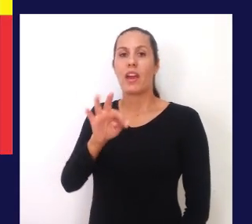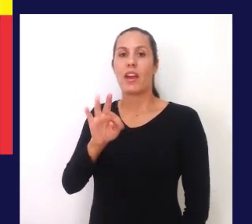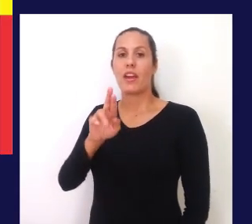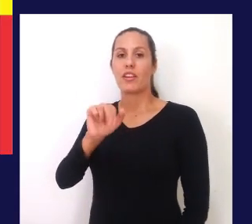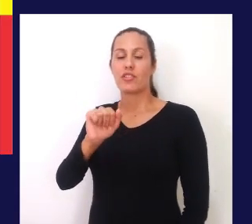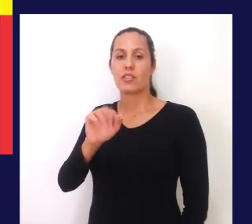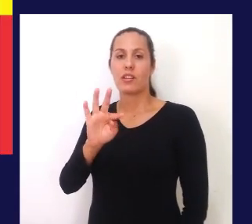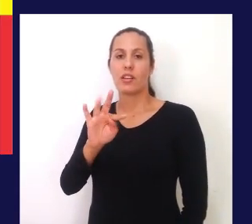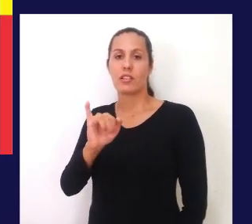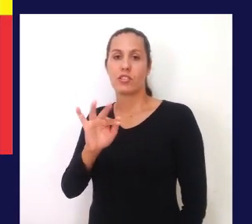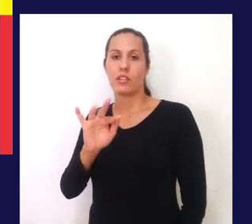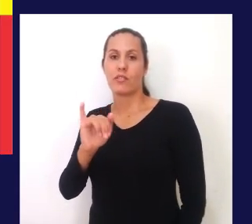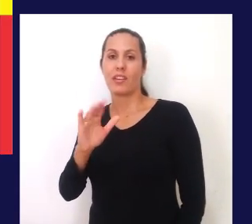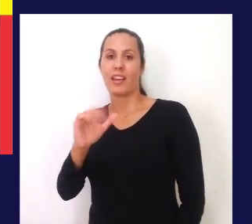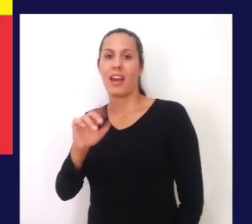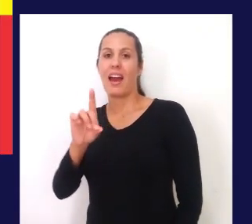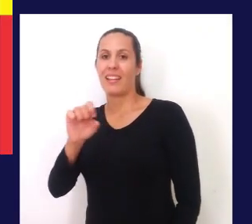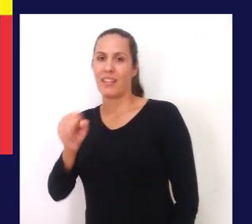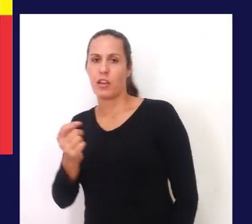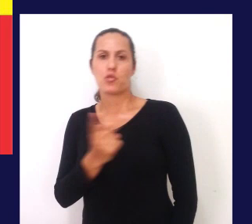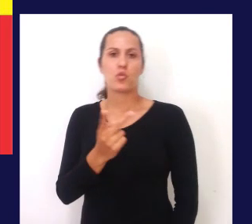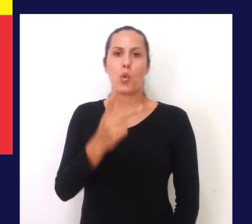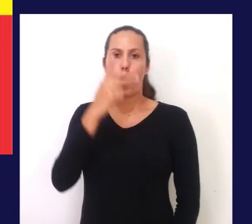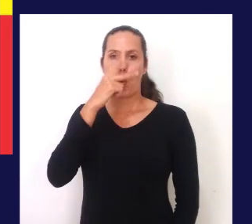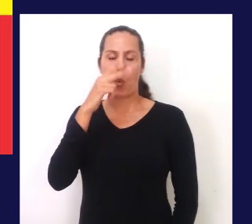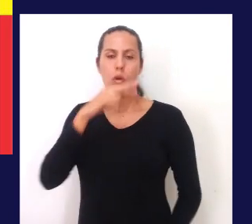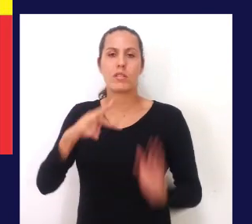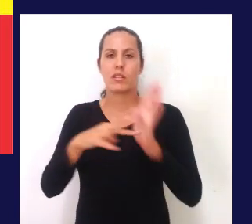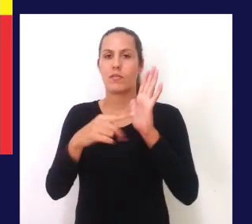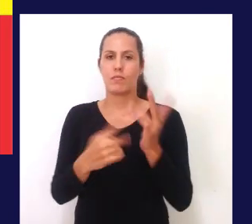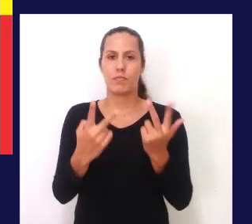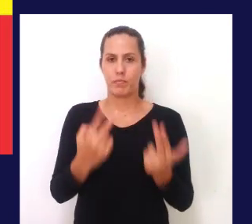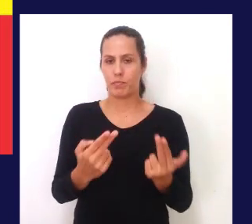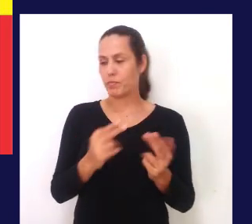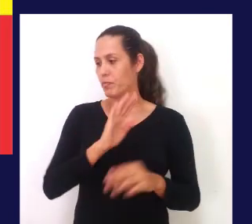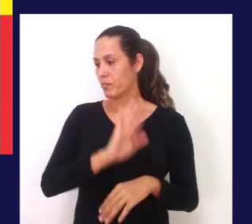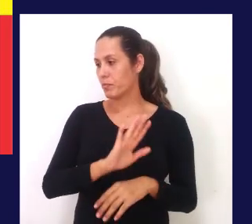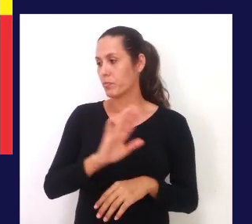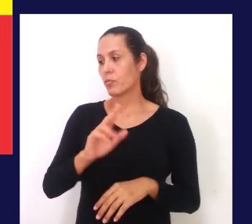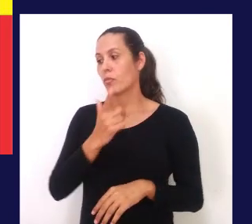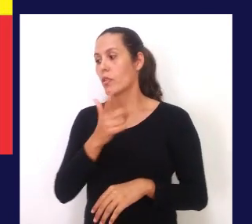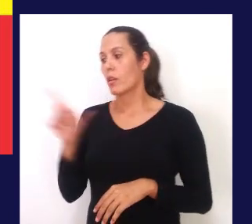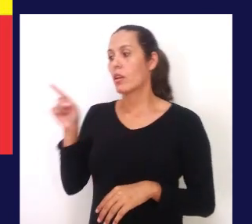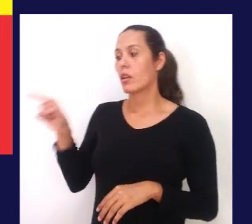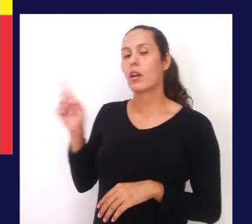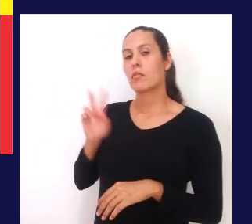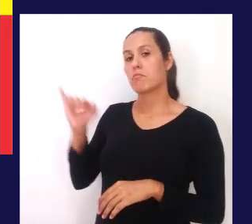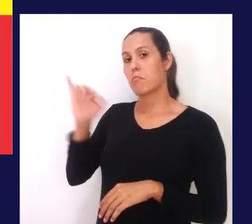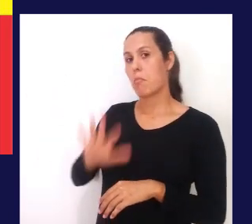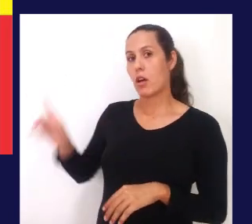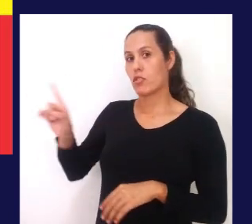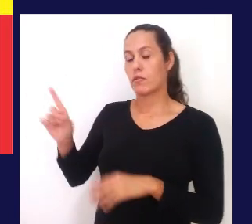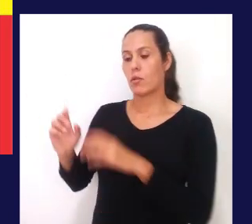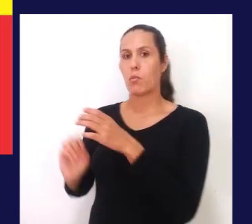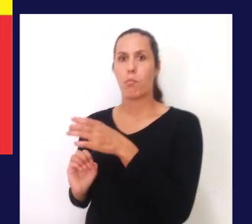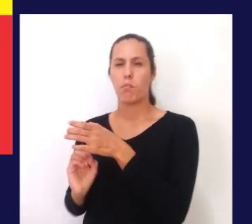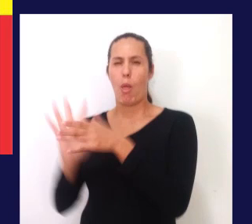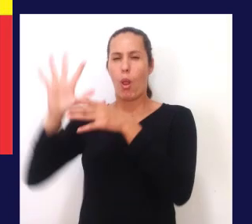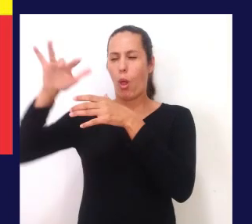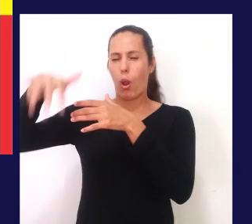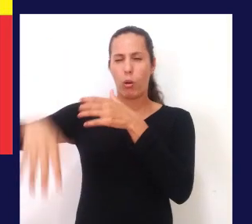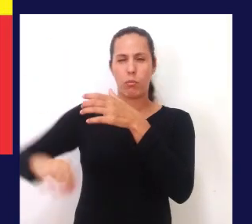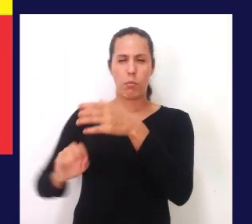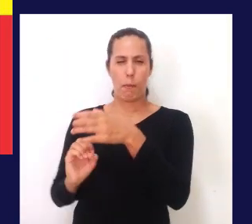das rochas, tá? Por essa imagem que você pode ver aí na telinha, a gente vê um vulcão